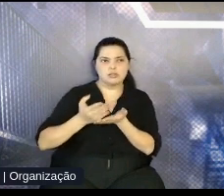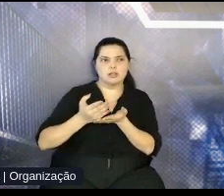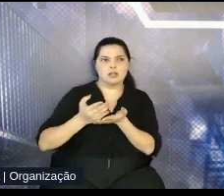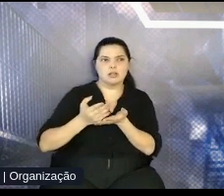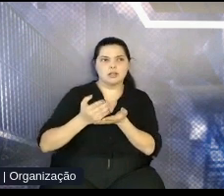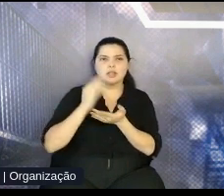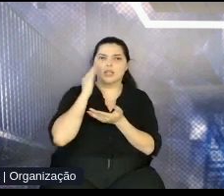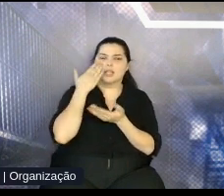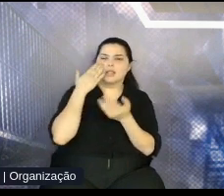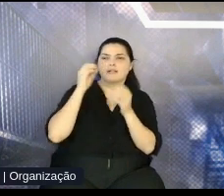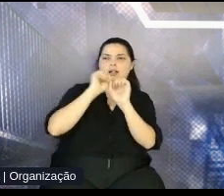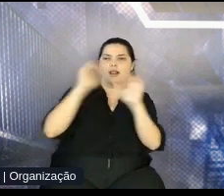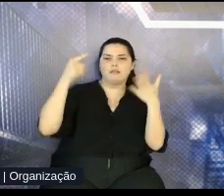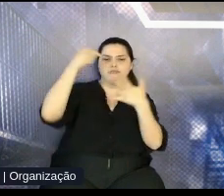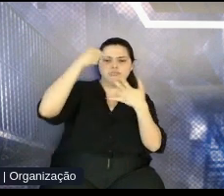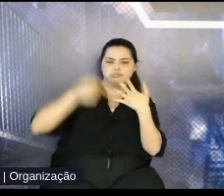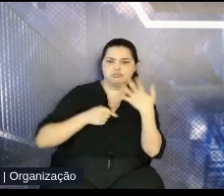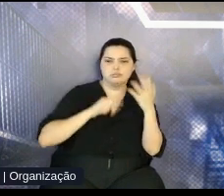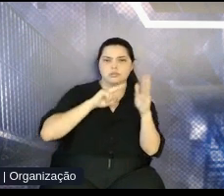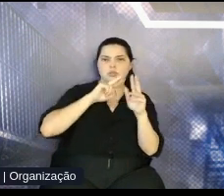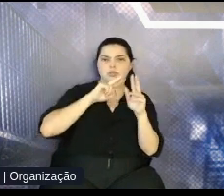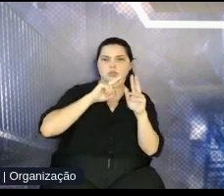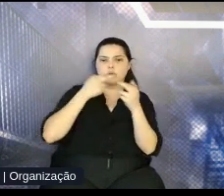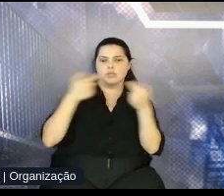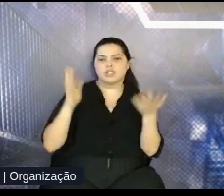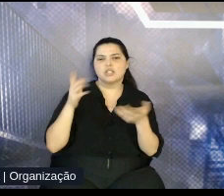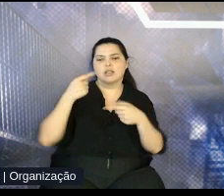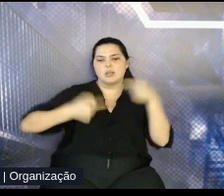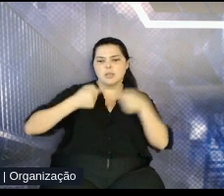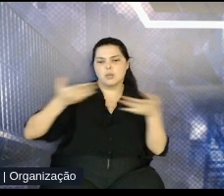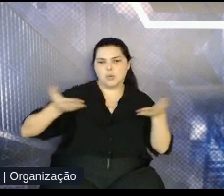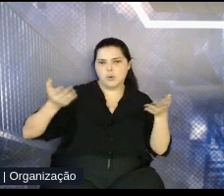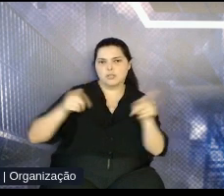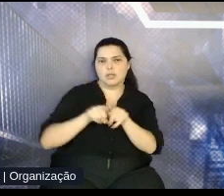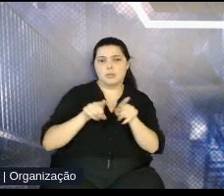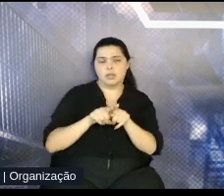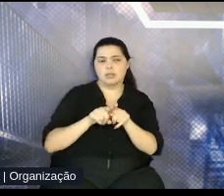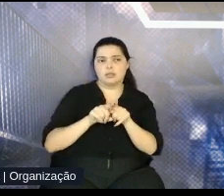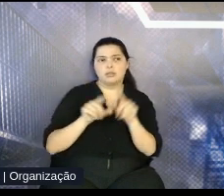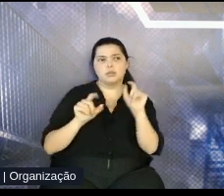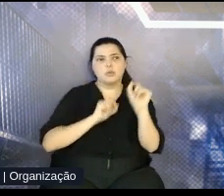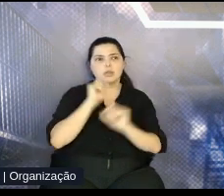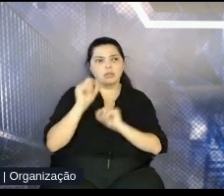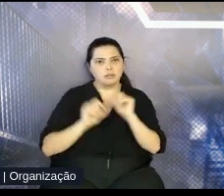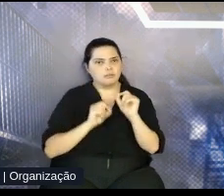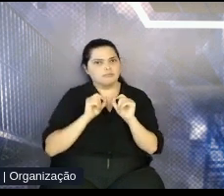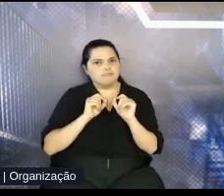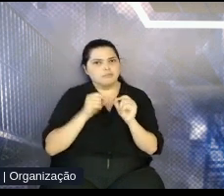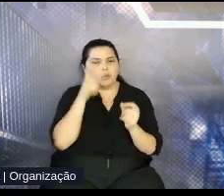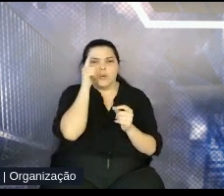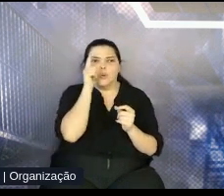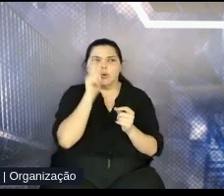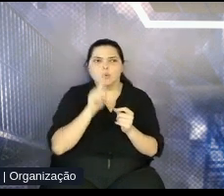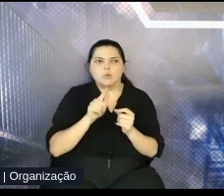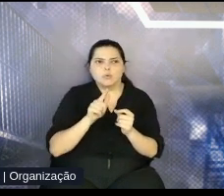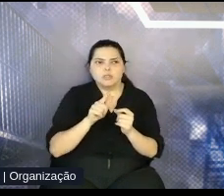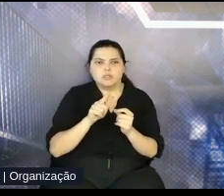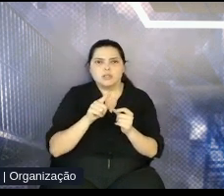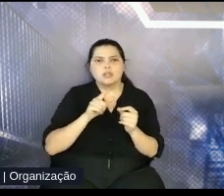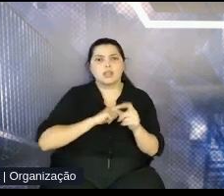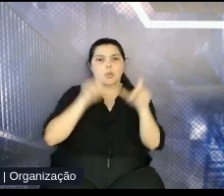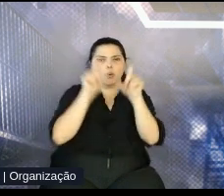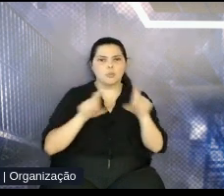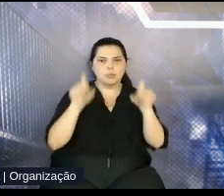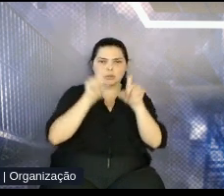esses pontos aí do que a gente tem hoje, né? Então, basicamente eu conseguir estar pegando um computador, né,